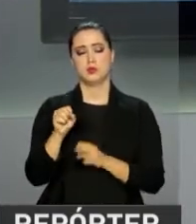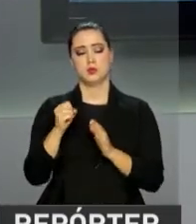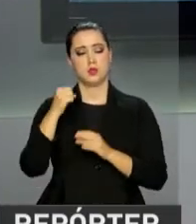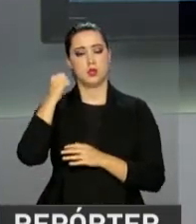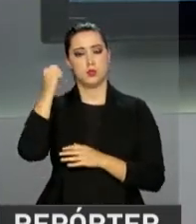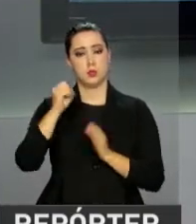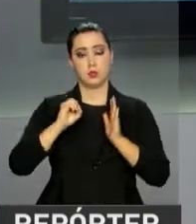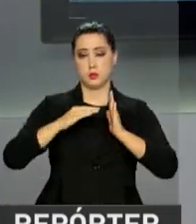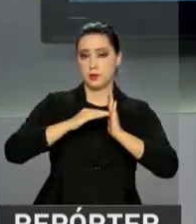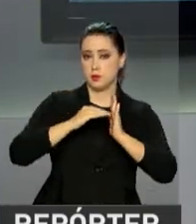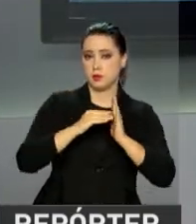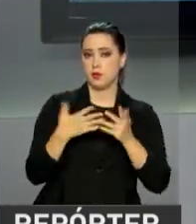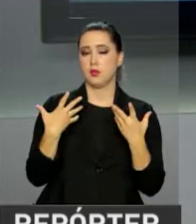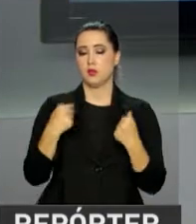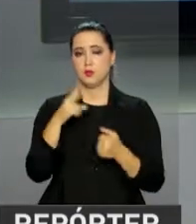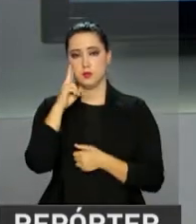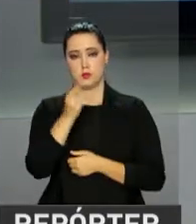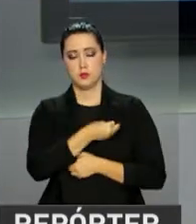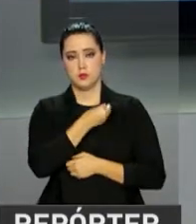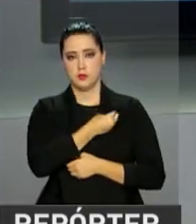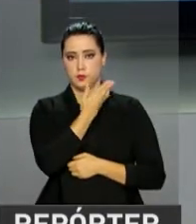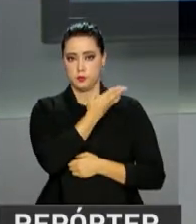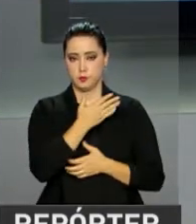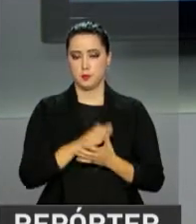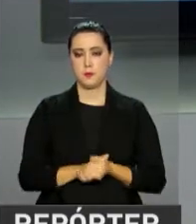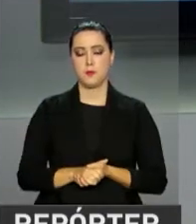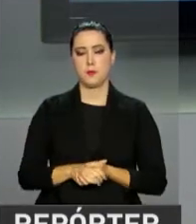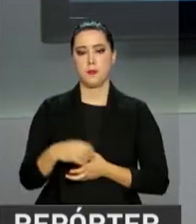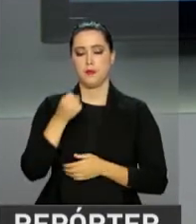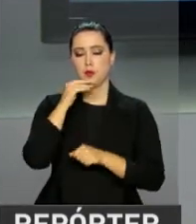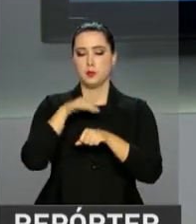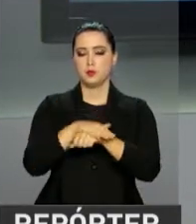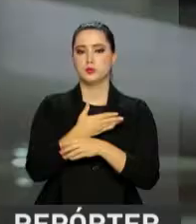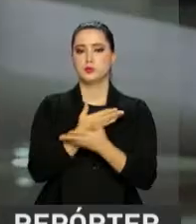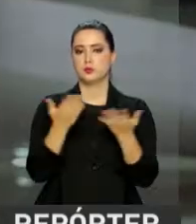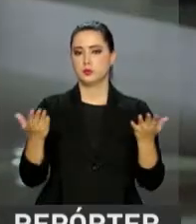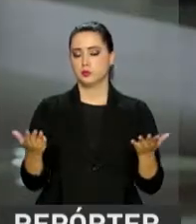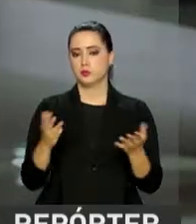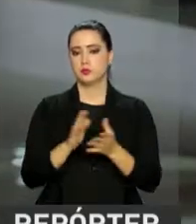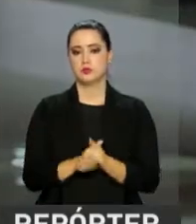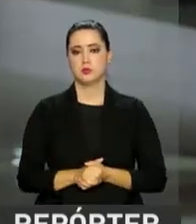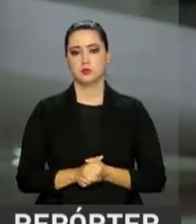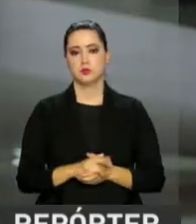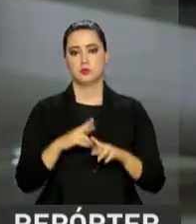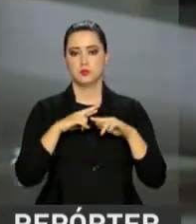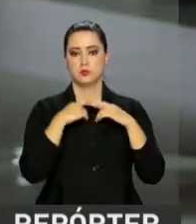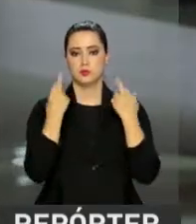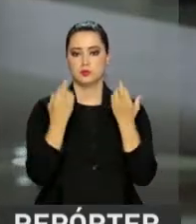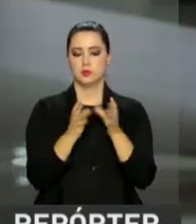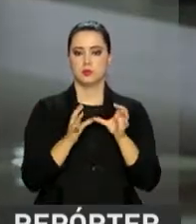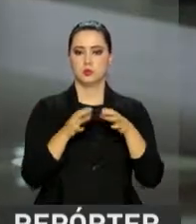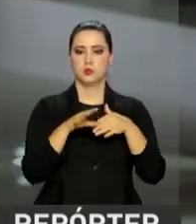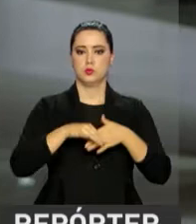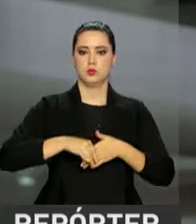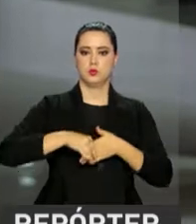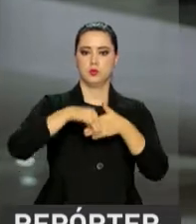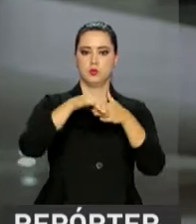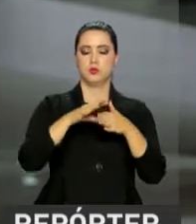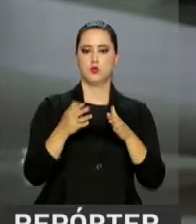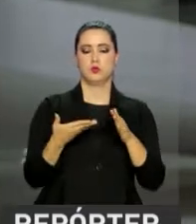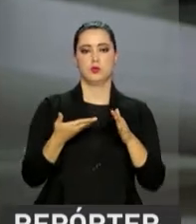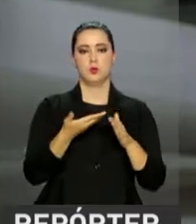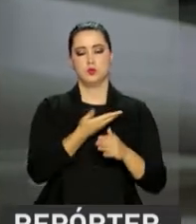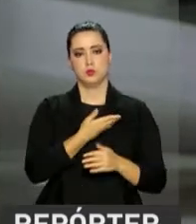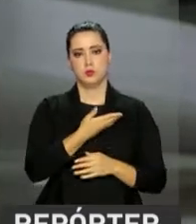um dia inteiro os detalhes da noite pablo de carol boa noite a todos na reunião com líderes da base aliada